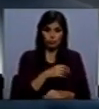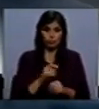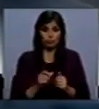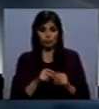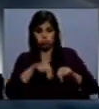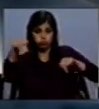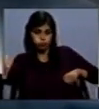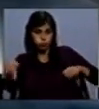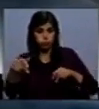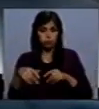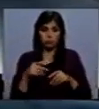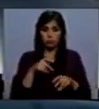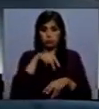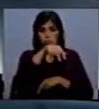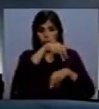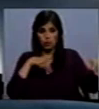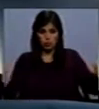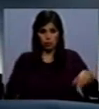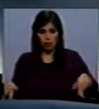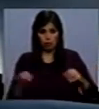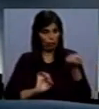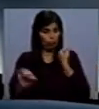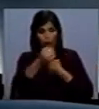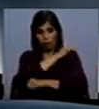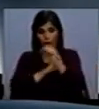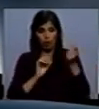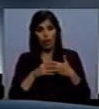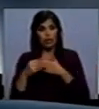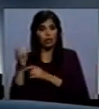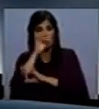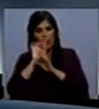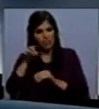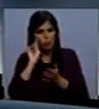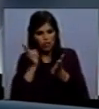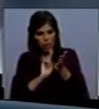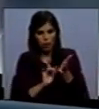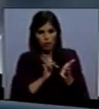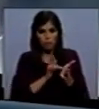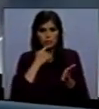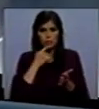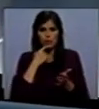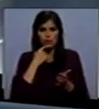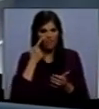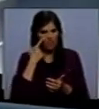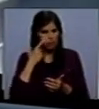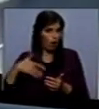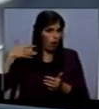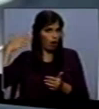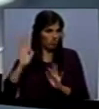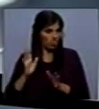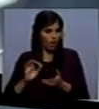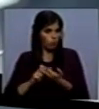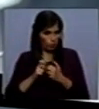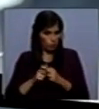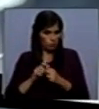está a acontecer com órgãos de outros e outros livros europeus devemos ler este livro de perceber que já vivemos aqui período muito conturbado e